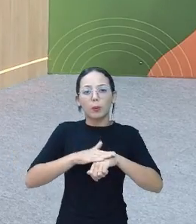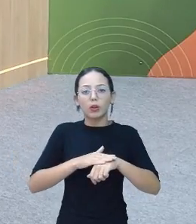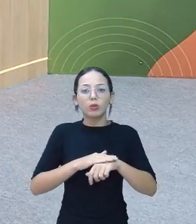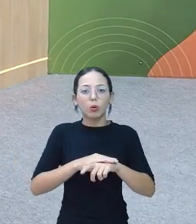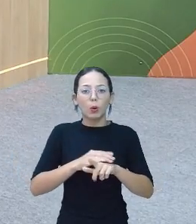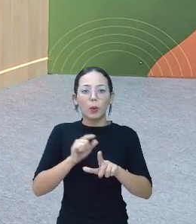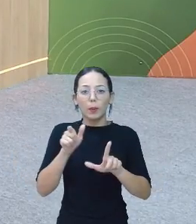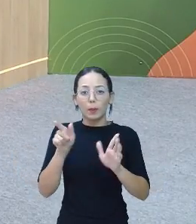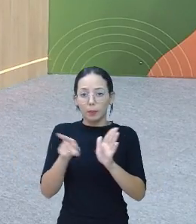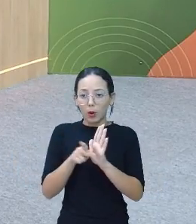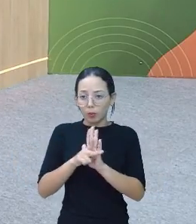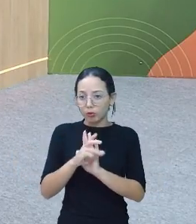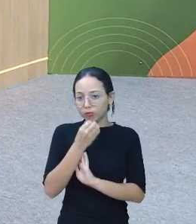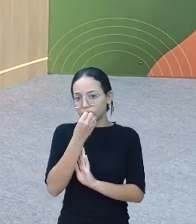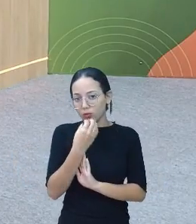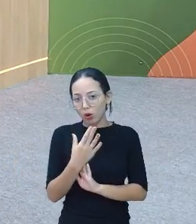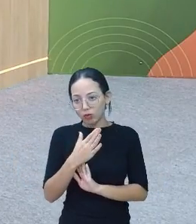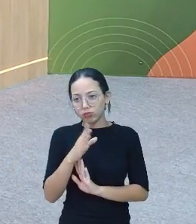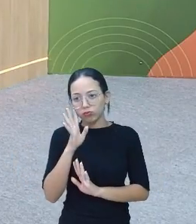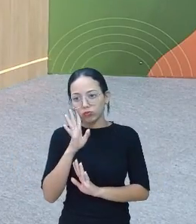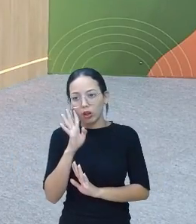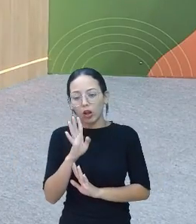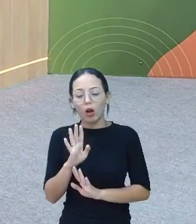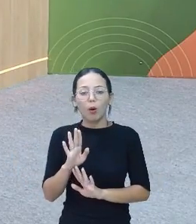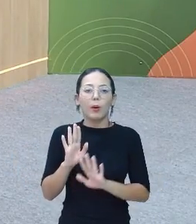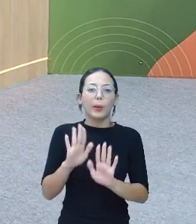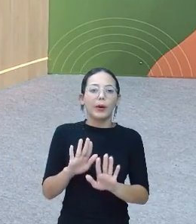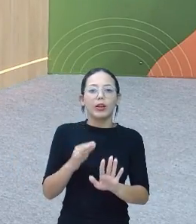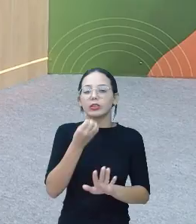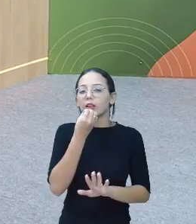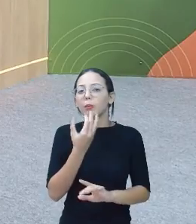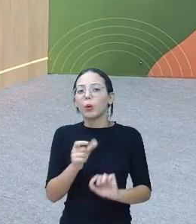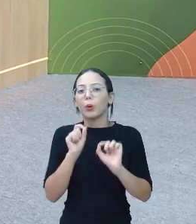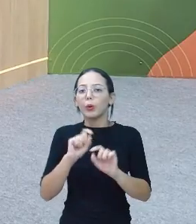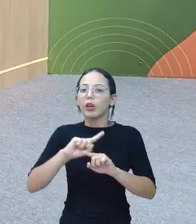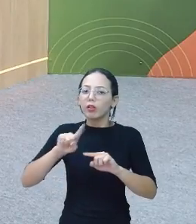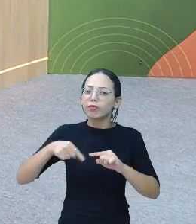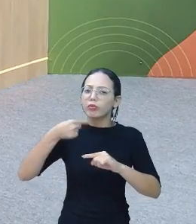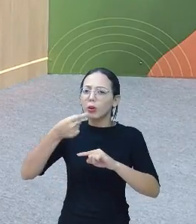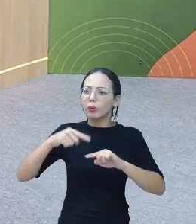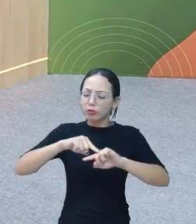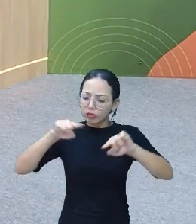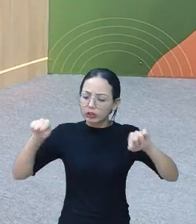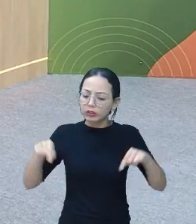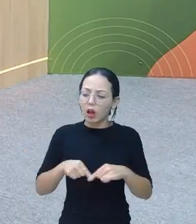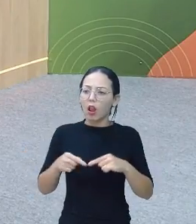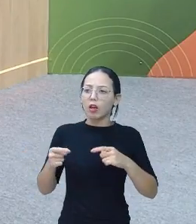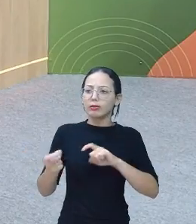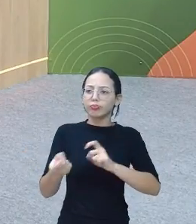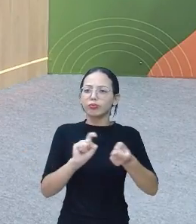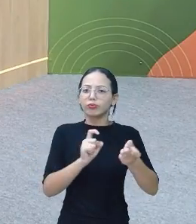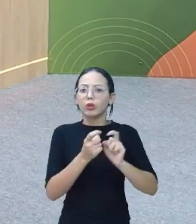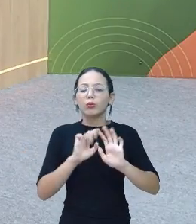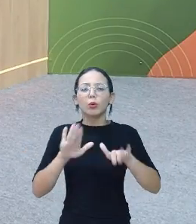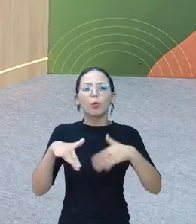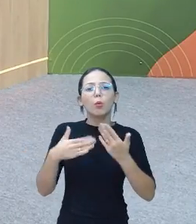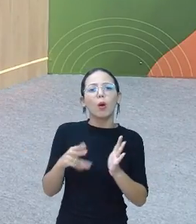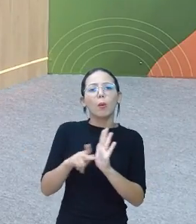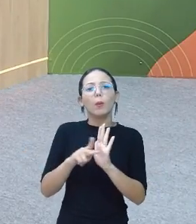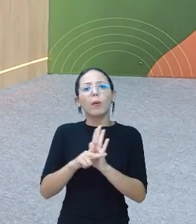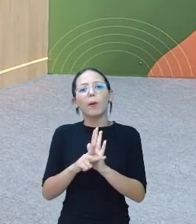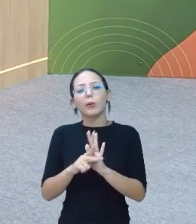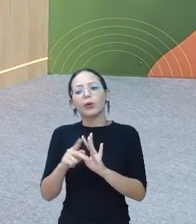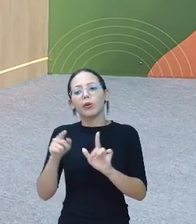ali seria o mais adequado, tá certo? Ou seja, é bom você depois em sala de aula discutir aí qual seria o gráfico